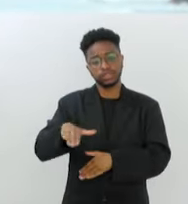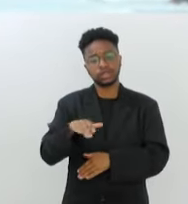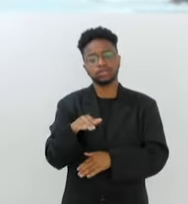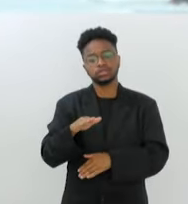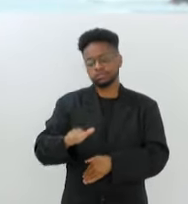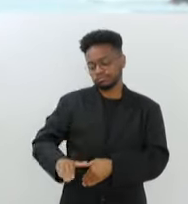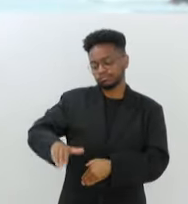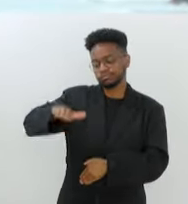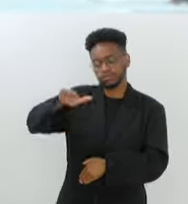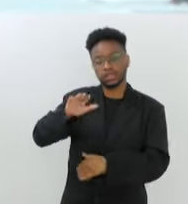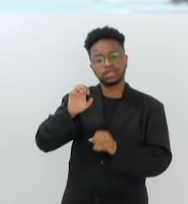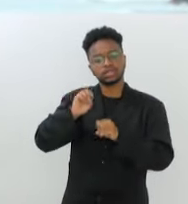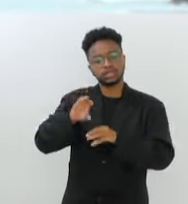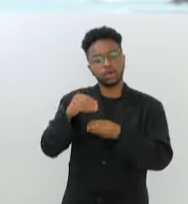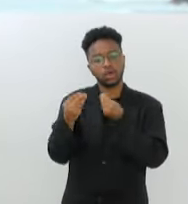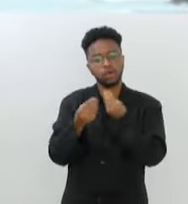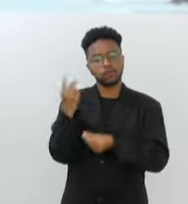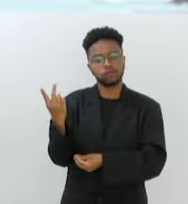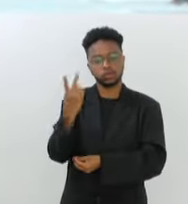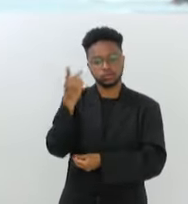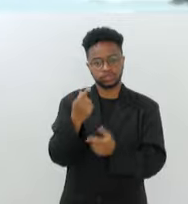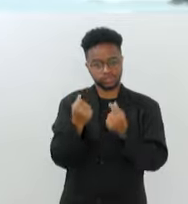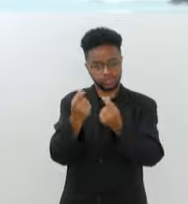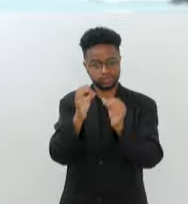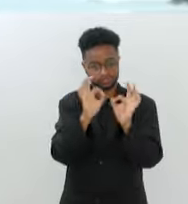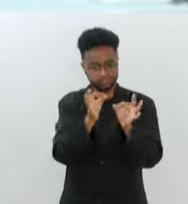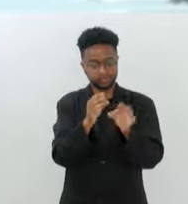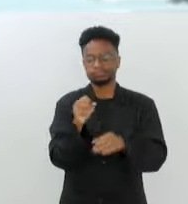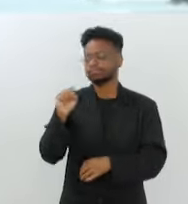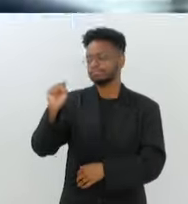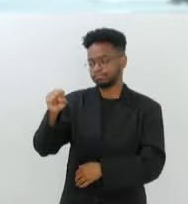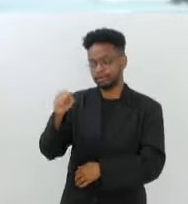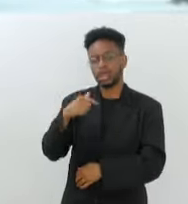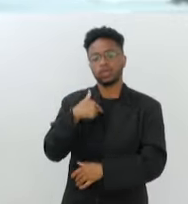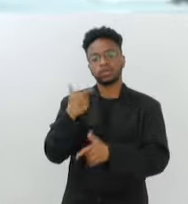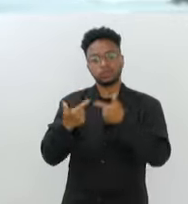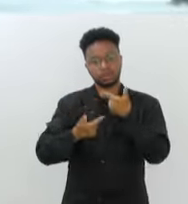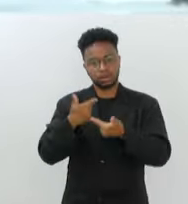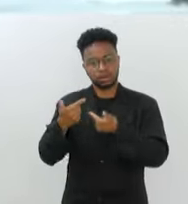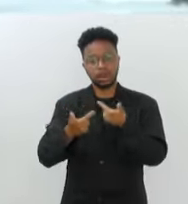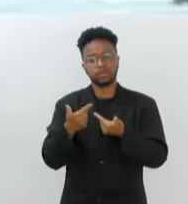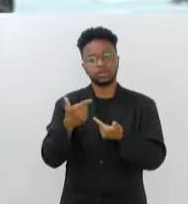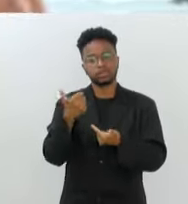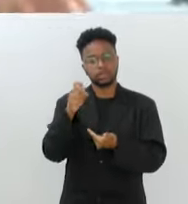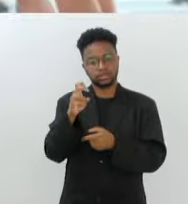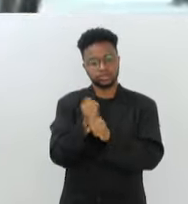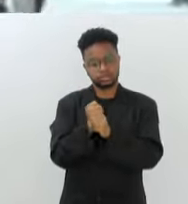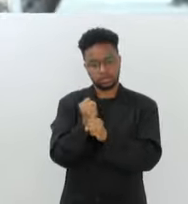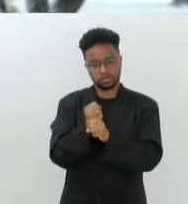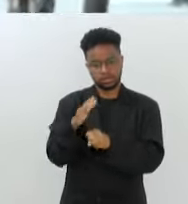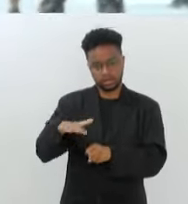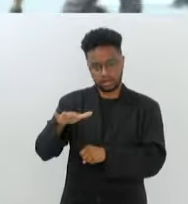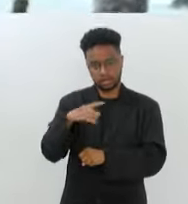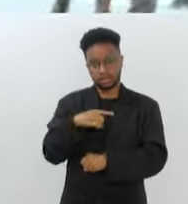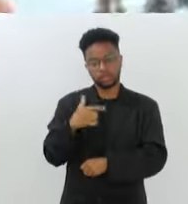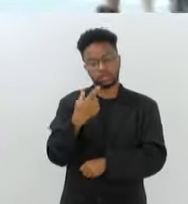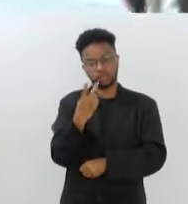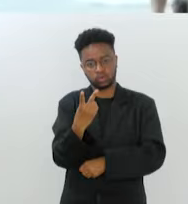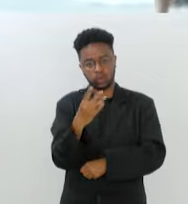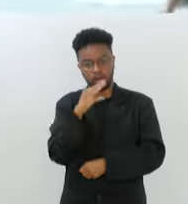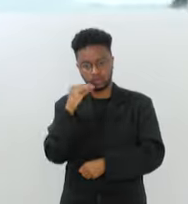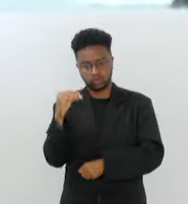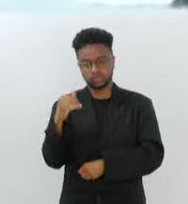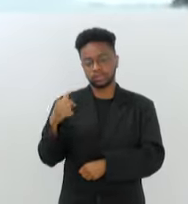esse valor pelo dinheiro. Com certeza. Eu estou no mercado financeiro há 15 anos. Eu tenho hoje dois adolescentes em casa. Um que tem 16, que é o Daniel, e um